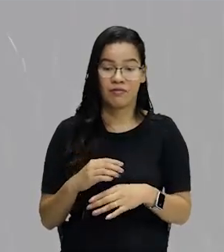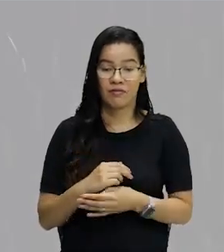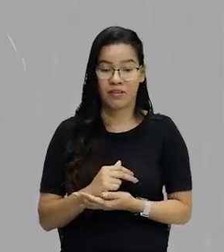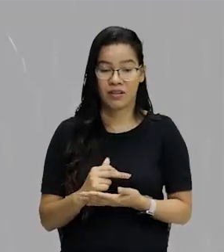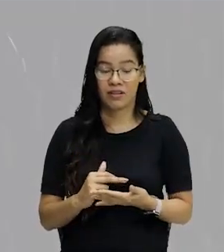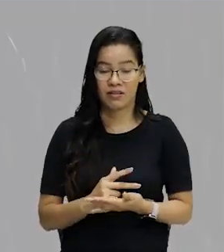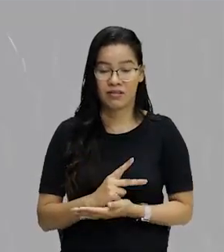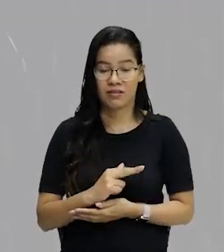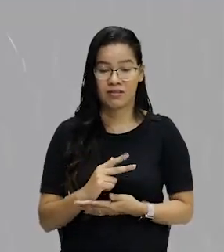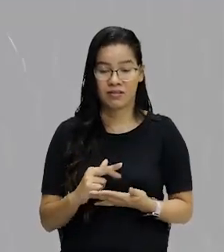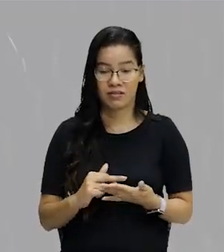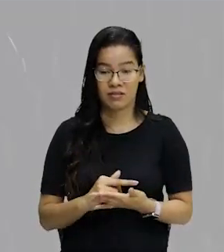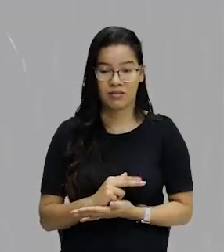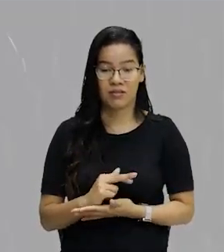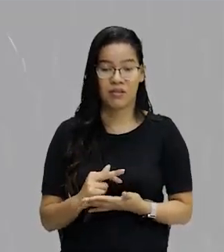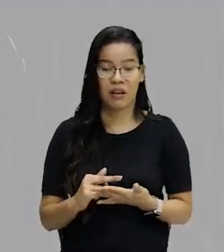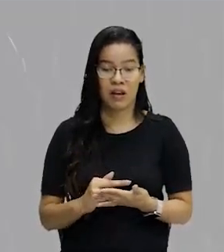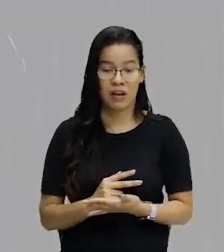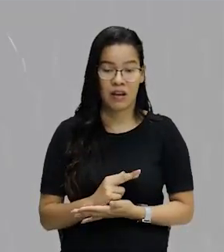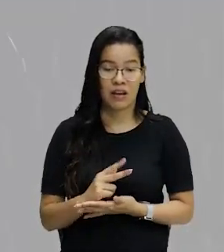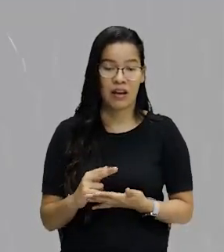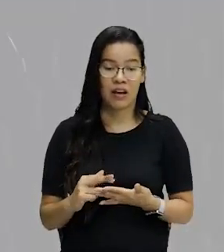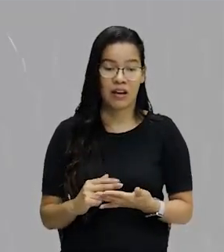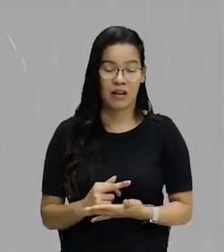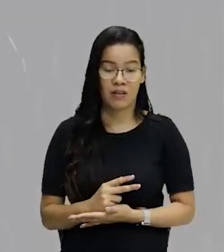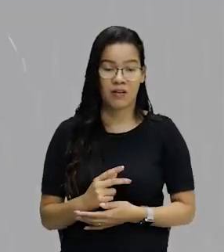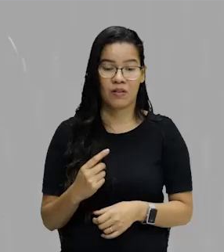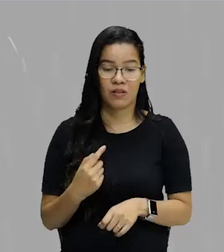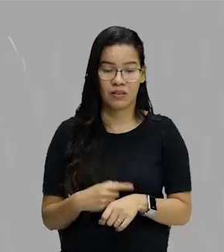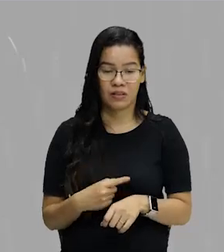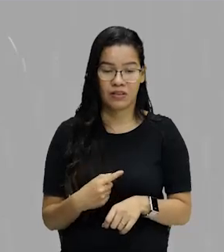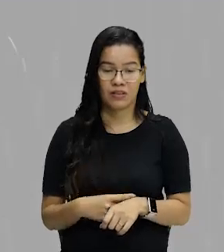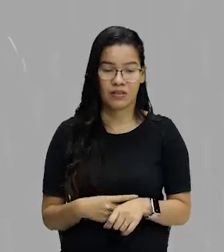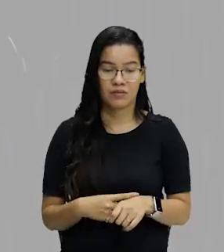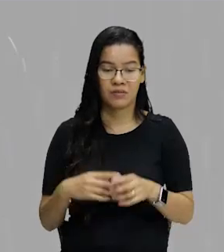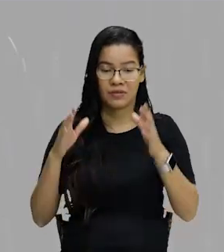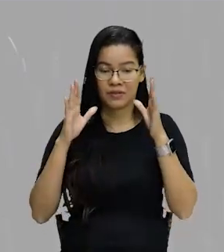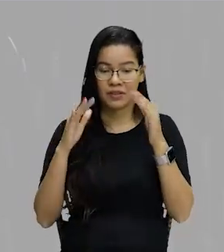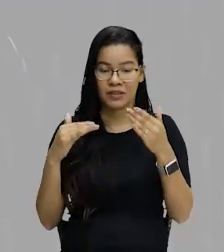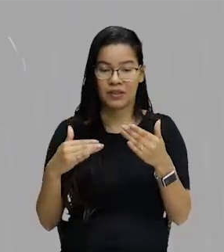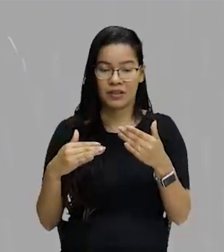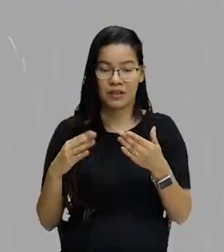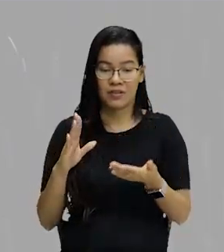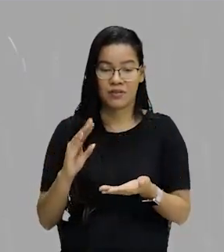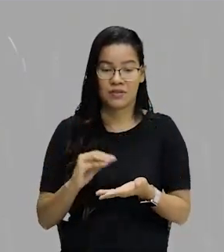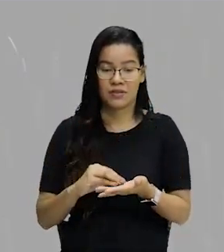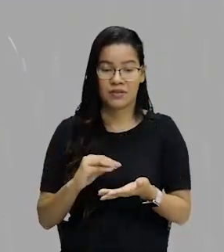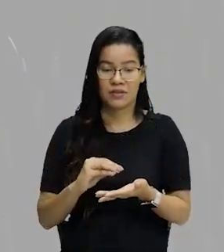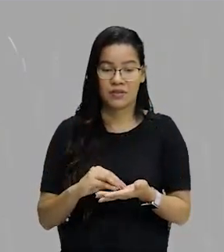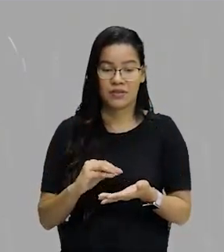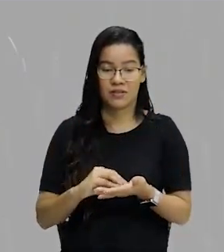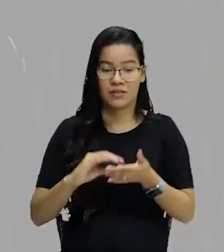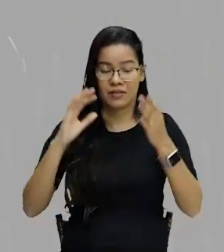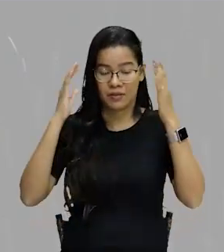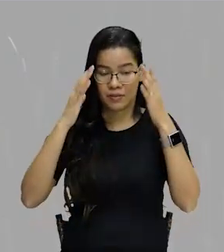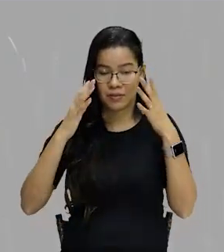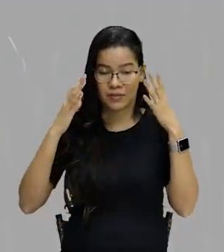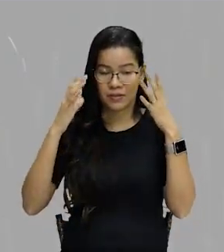puxando, trazendo a atenção de vocês para a ausência de capacete, que é um equipamento